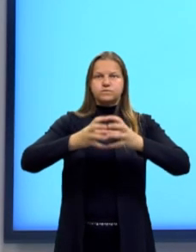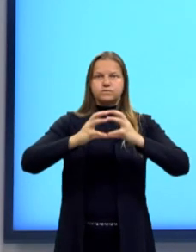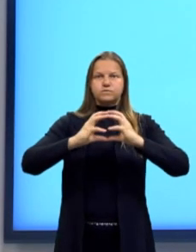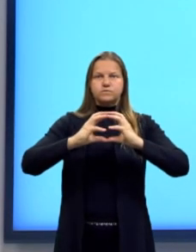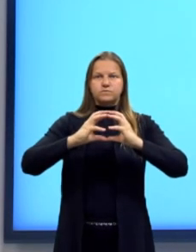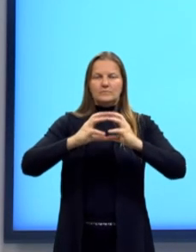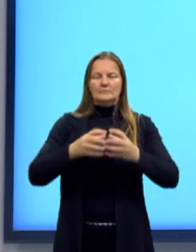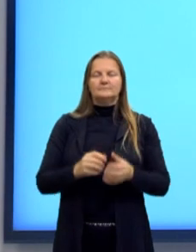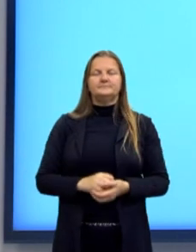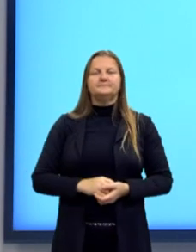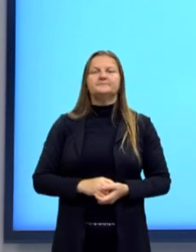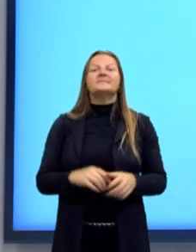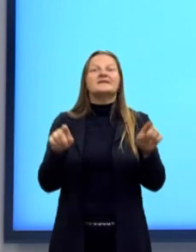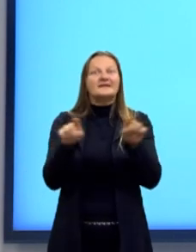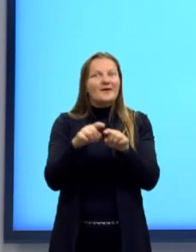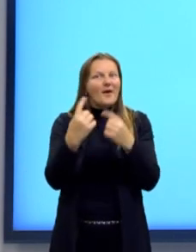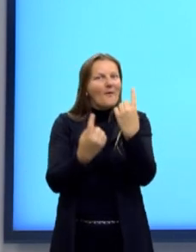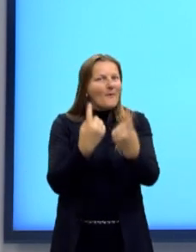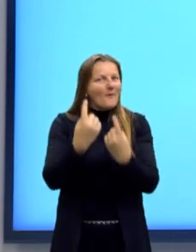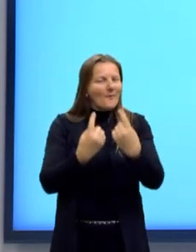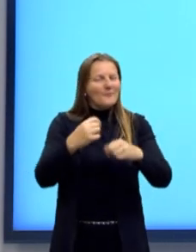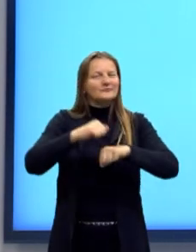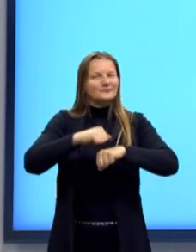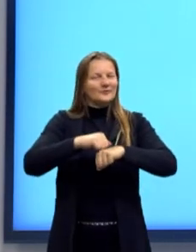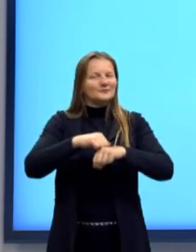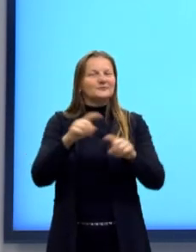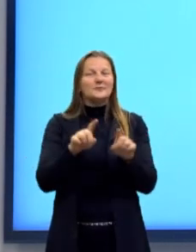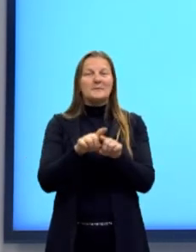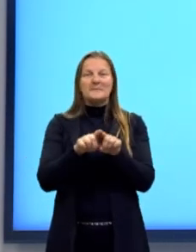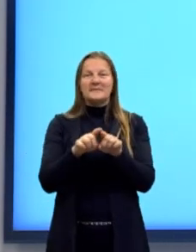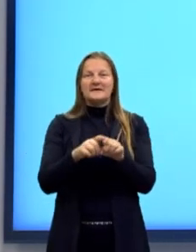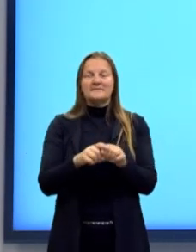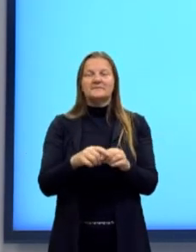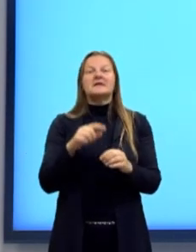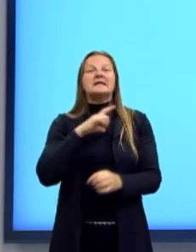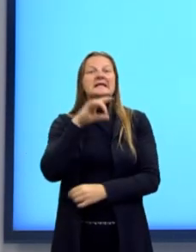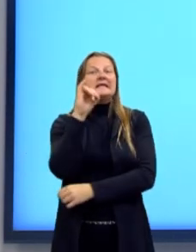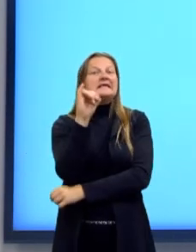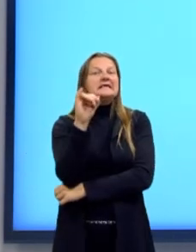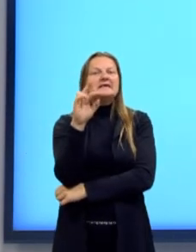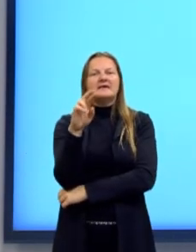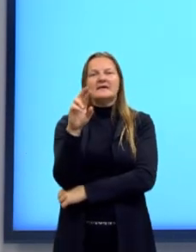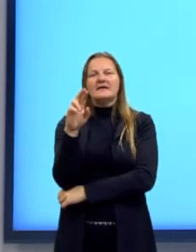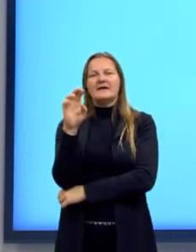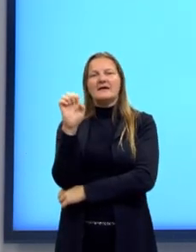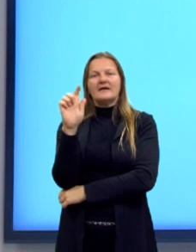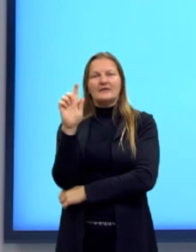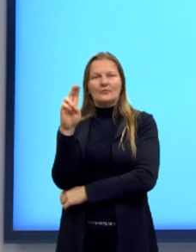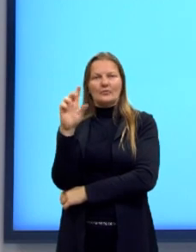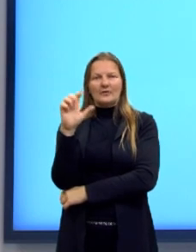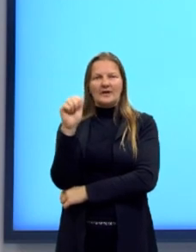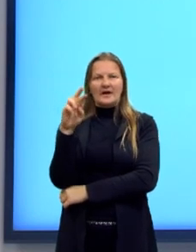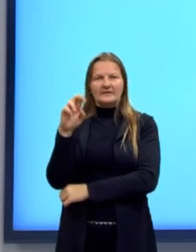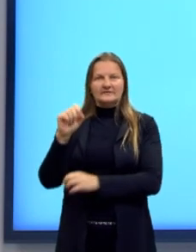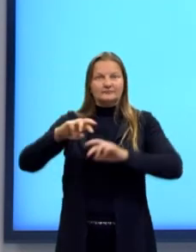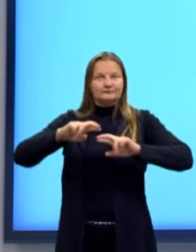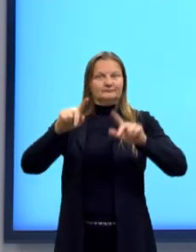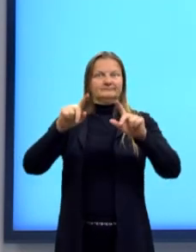e existem alguns sólidos que a gente chama de sólidos irregulares eles são gerados